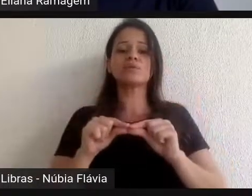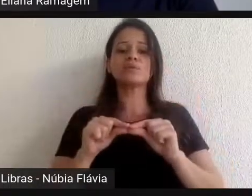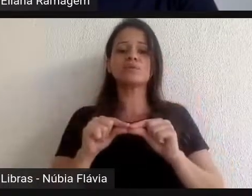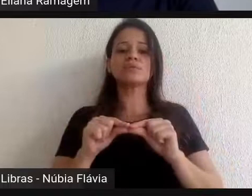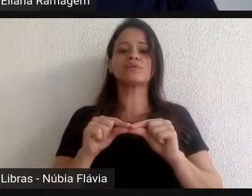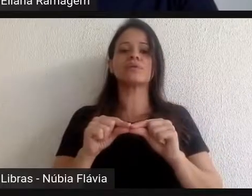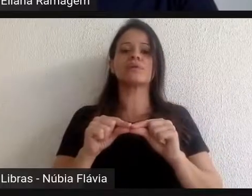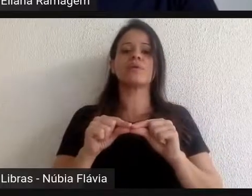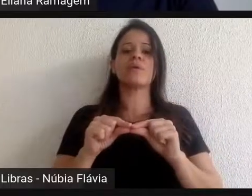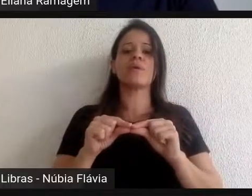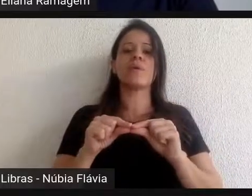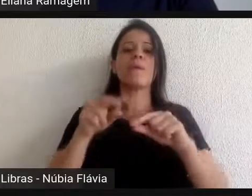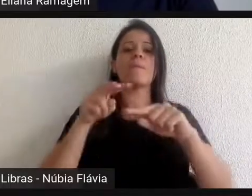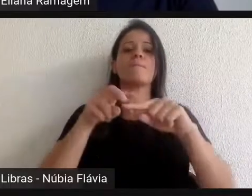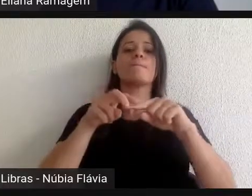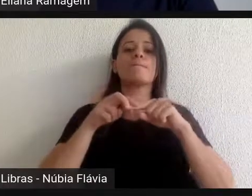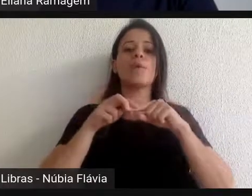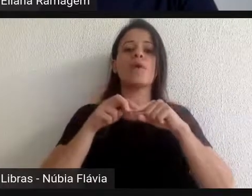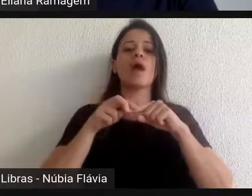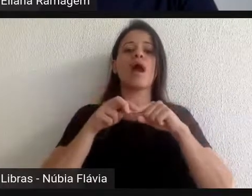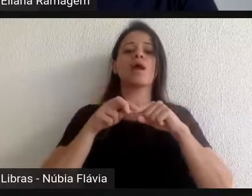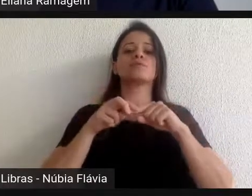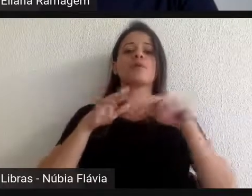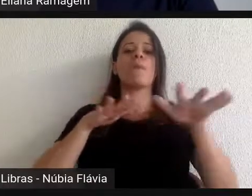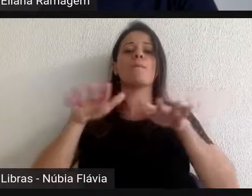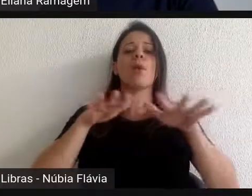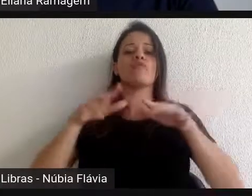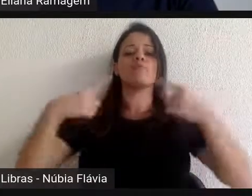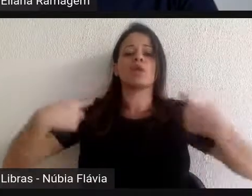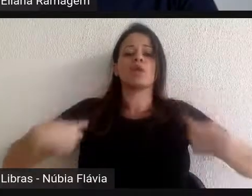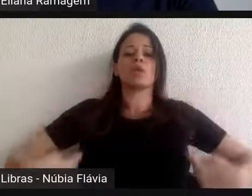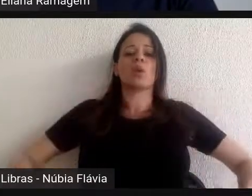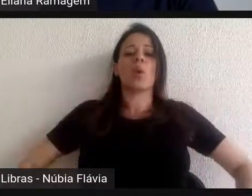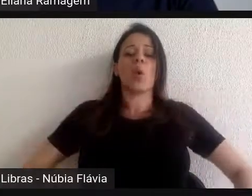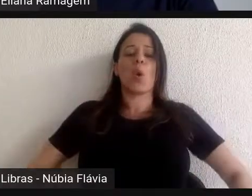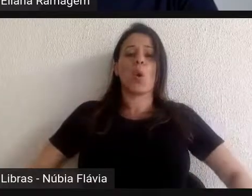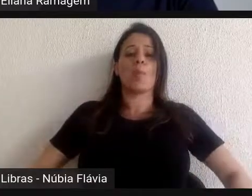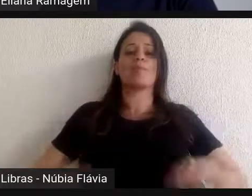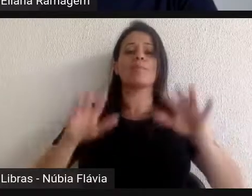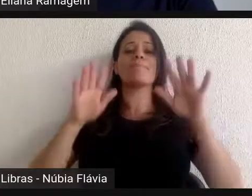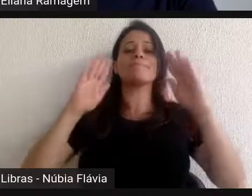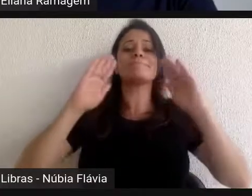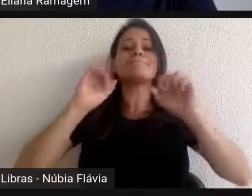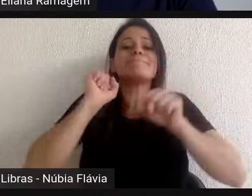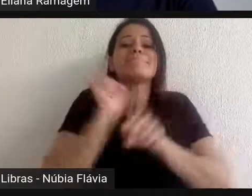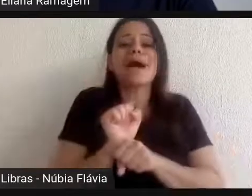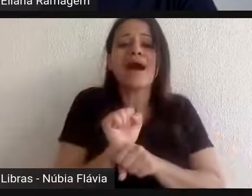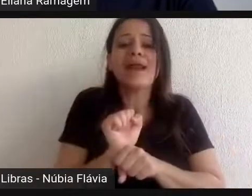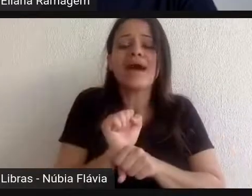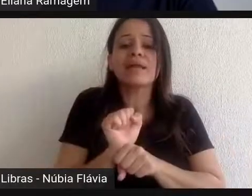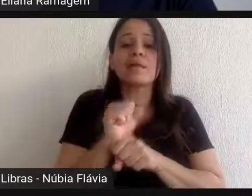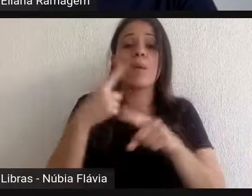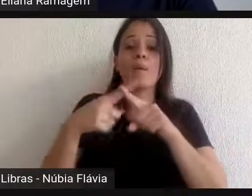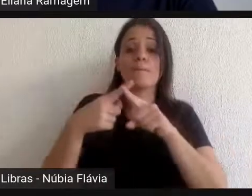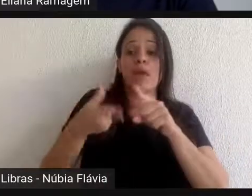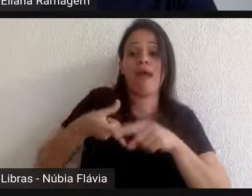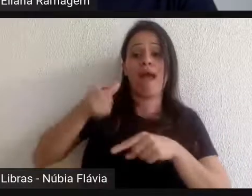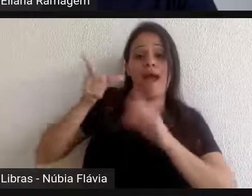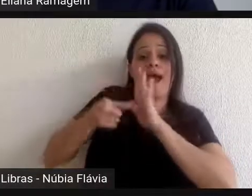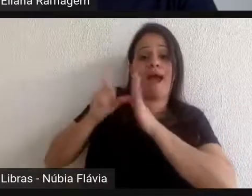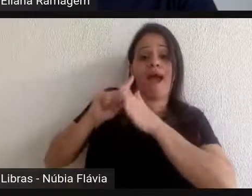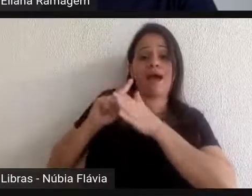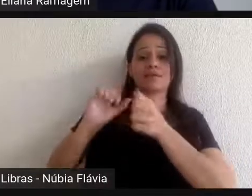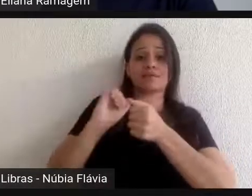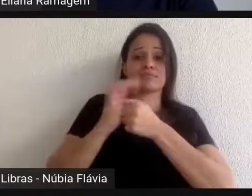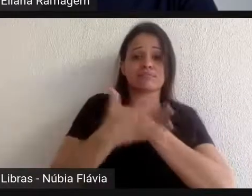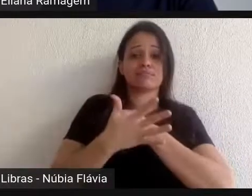maior da movimentação de corpo que a gente tinha durante o período pré-pandemia. Ou